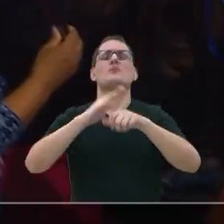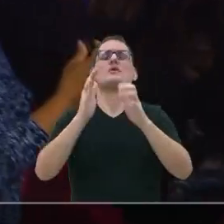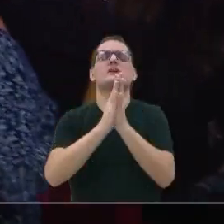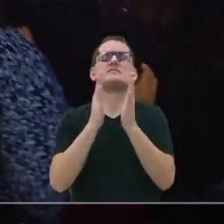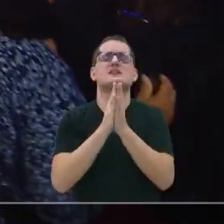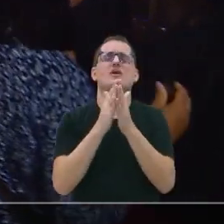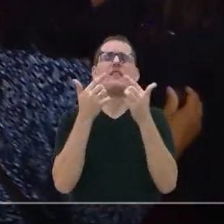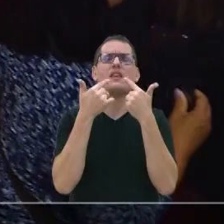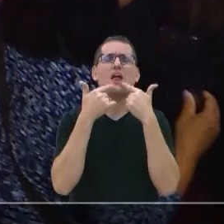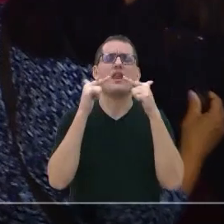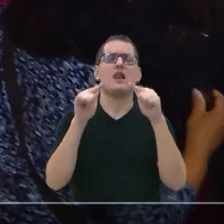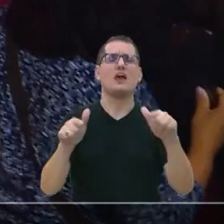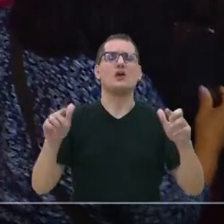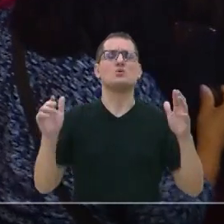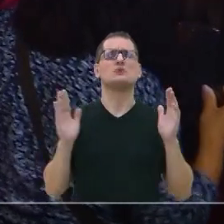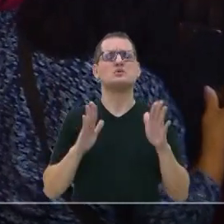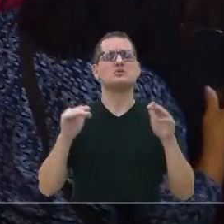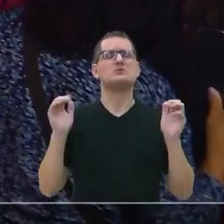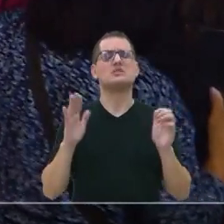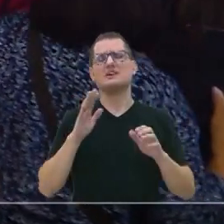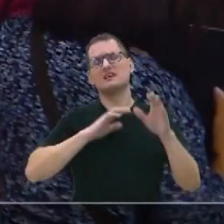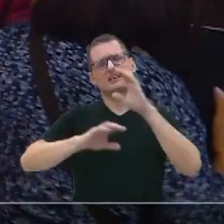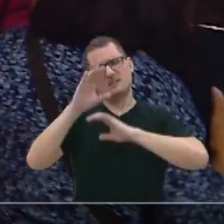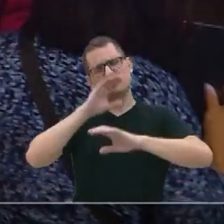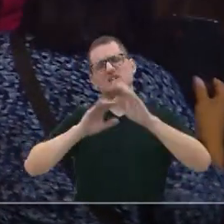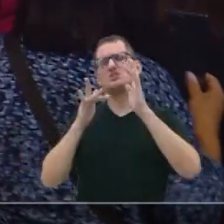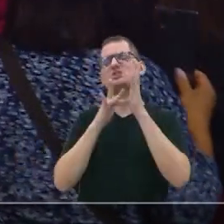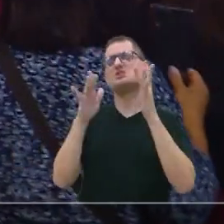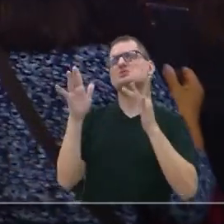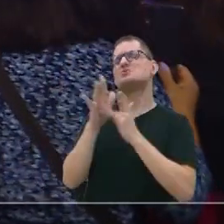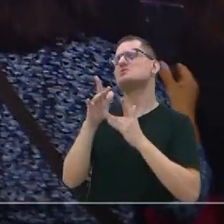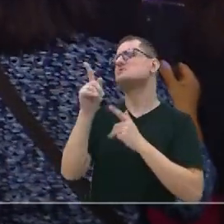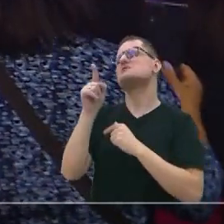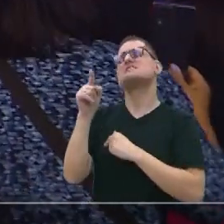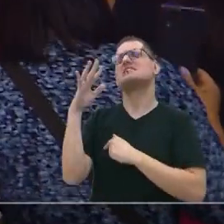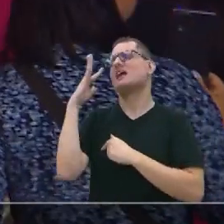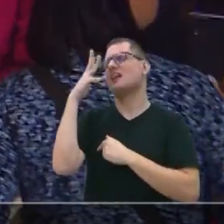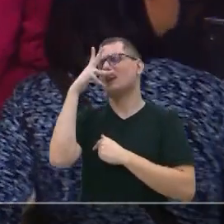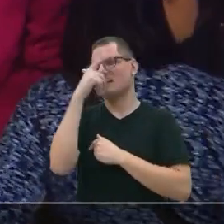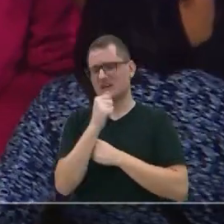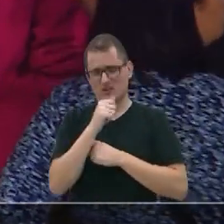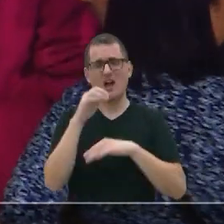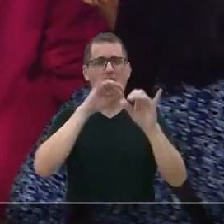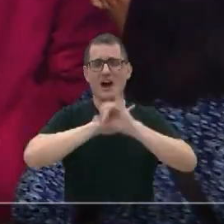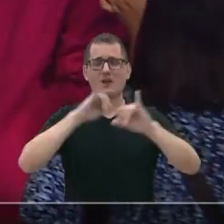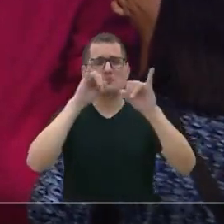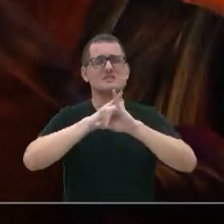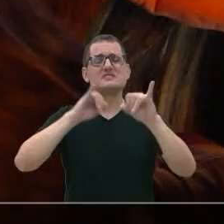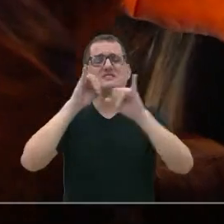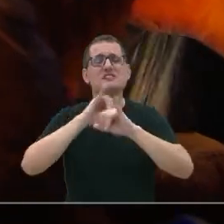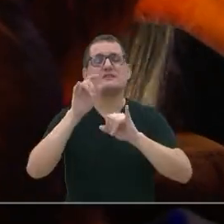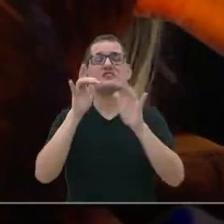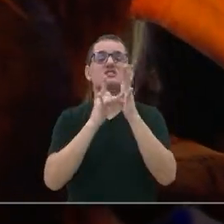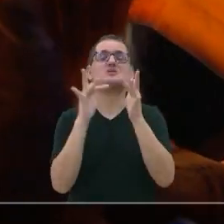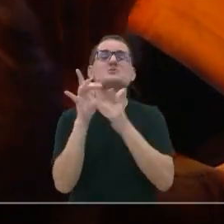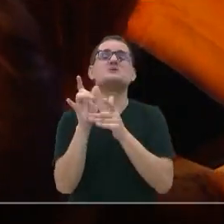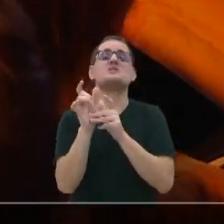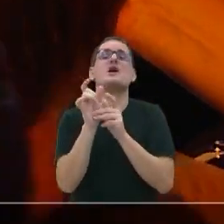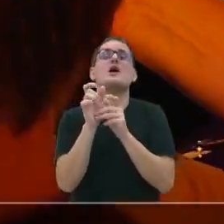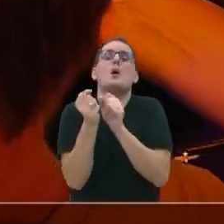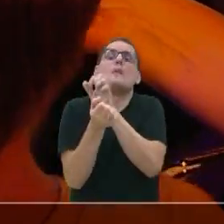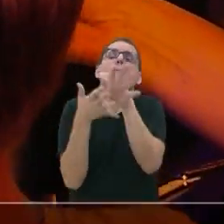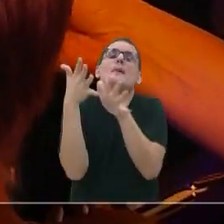vai dizendo: Jesus, Yeshua, tu és tão lindo. Professe palavras de amor ao Senhor,